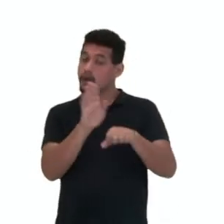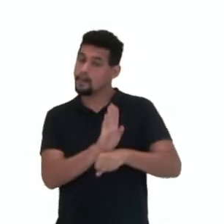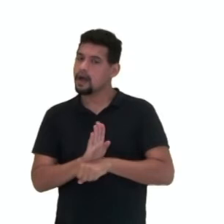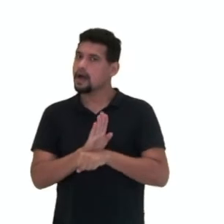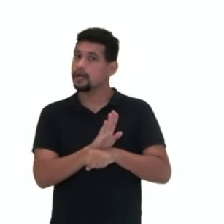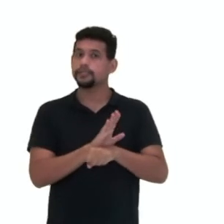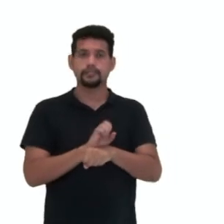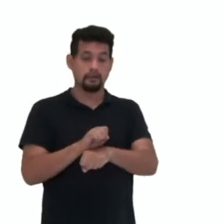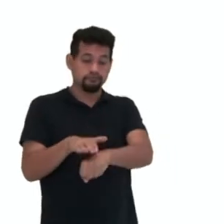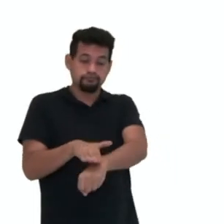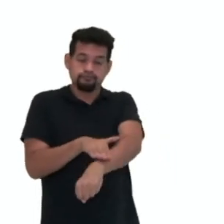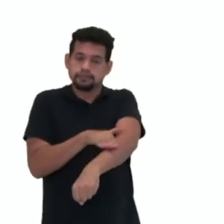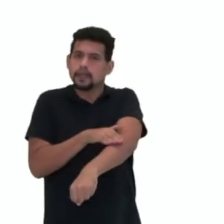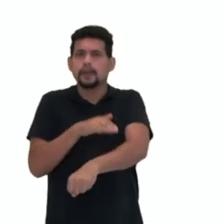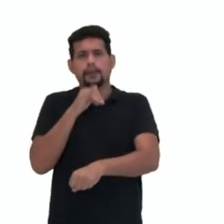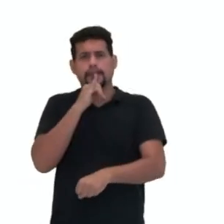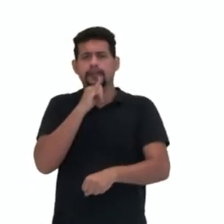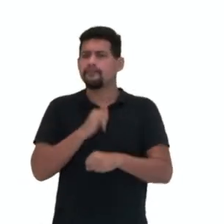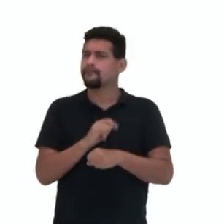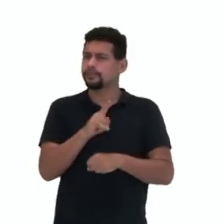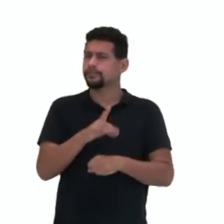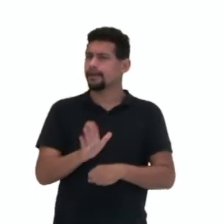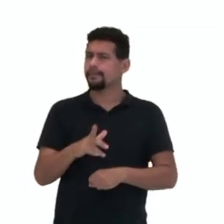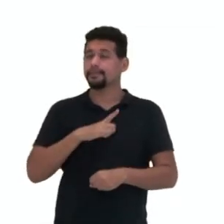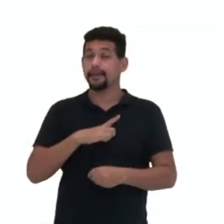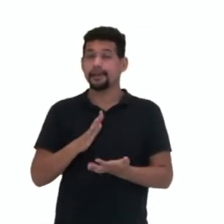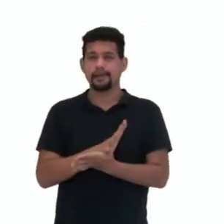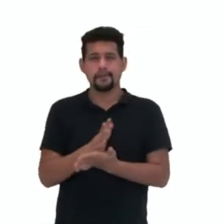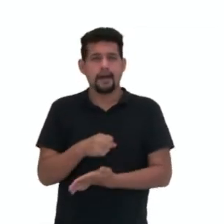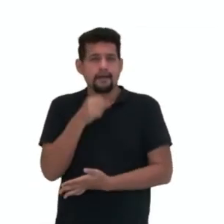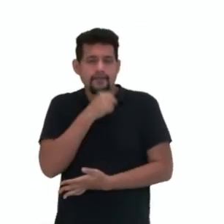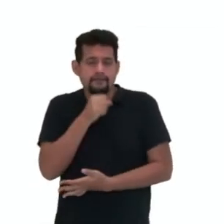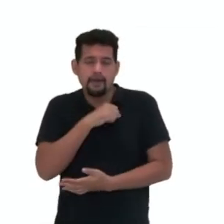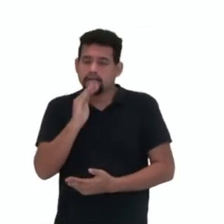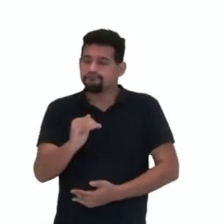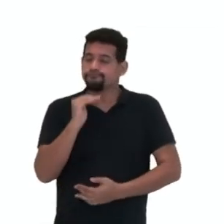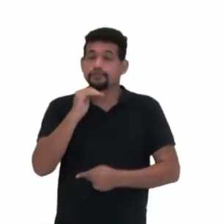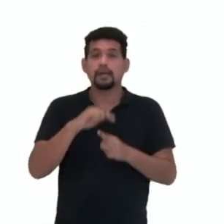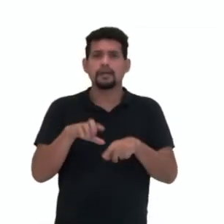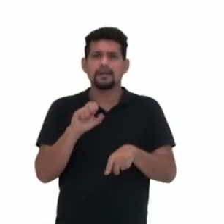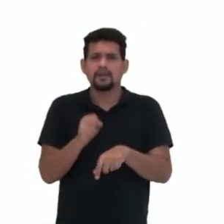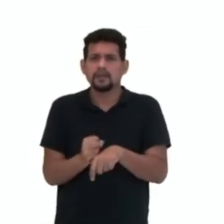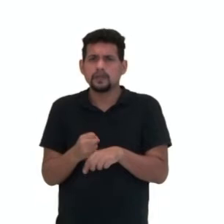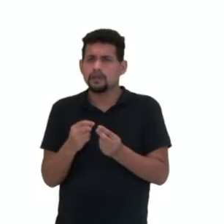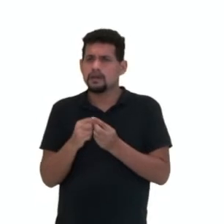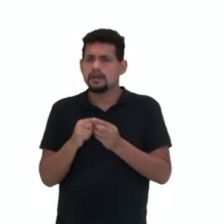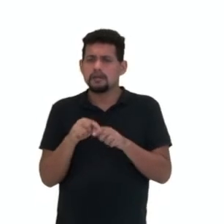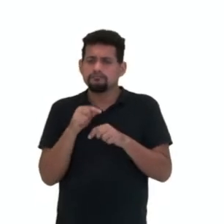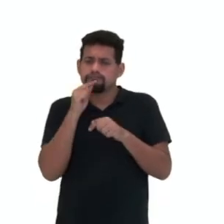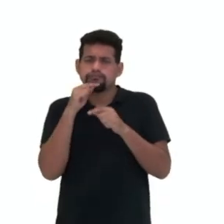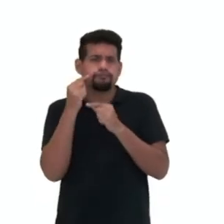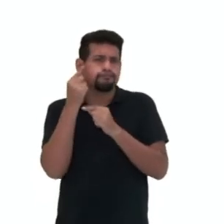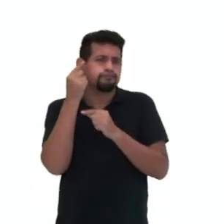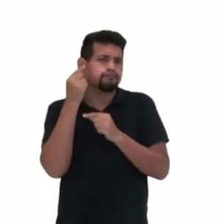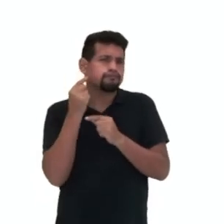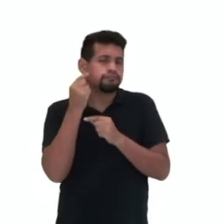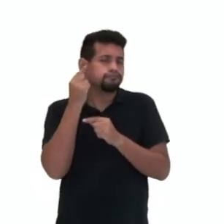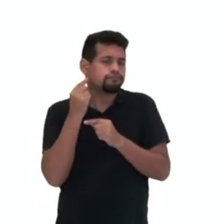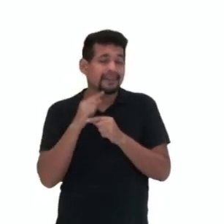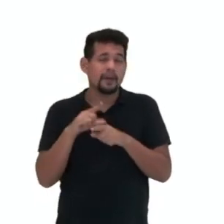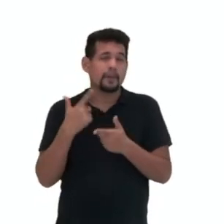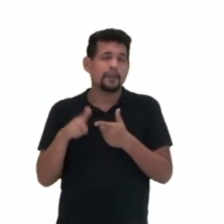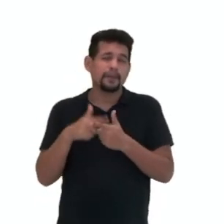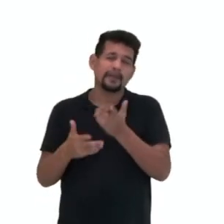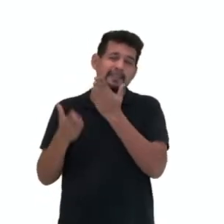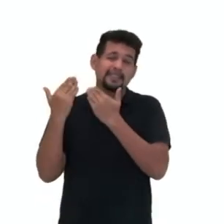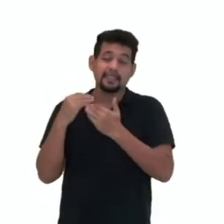superficial. Então, se por exemplo, você já tiver com uma idade mais avançada e começa a aparecer as ruguinhas, e você tiver um problema lá